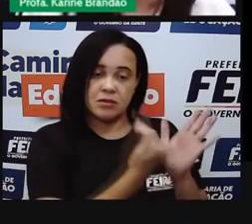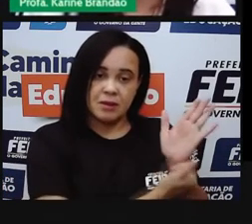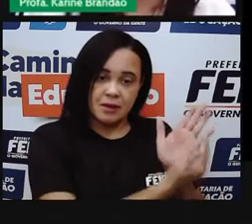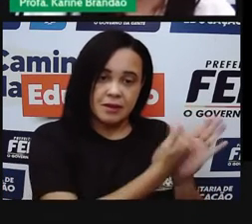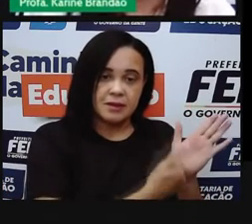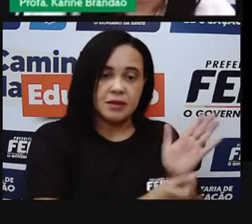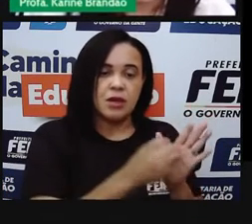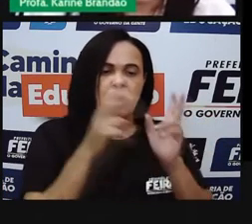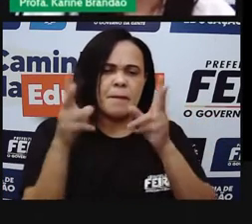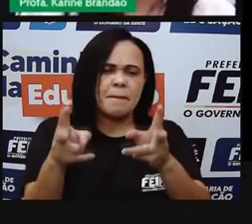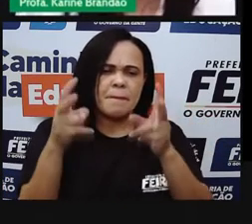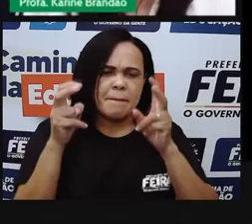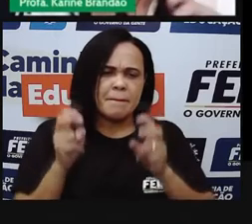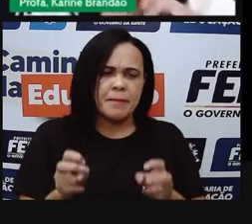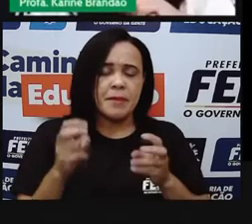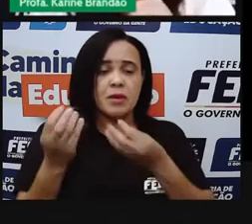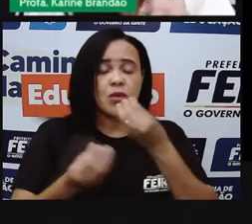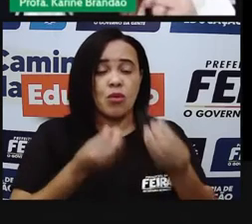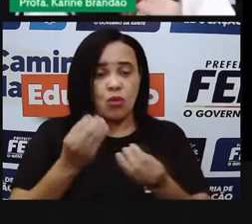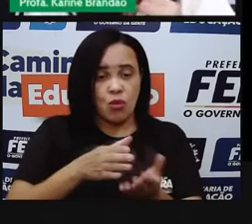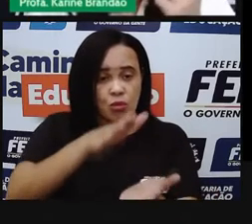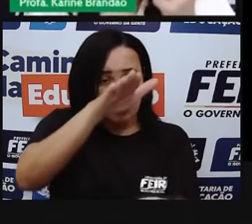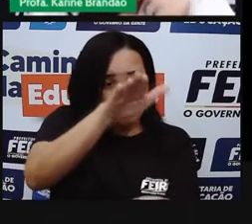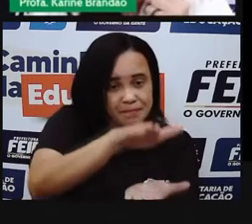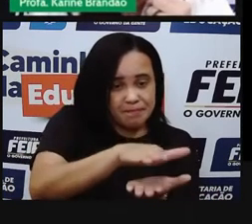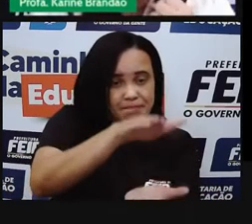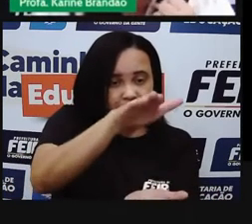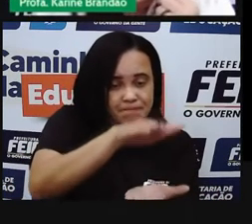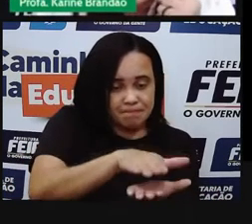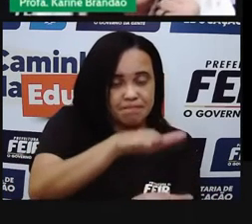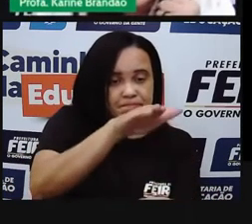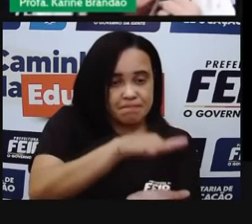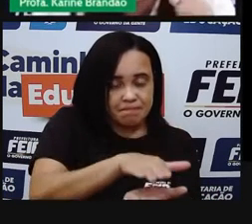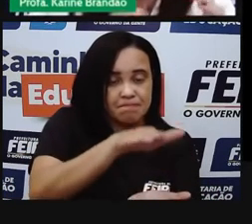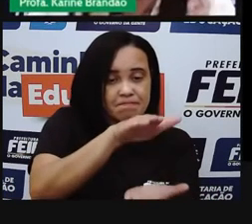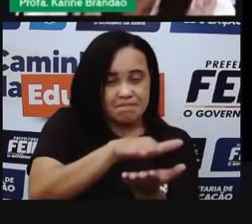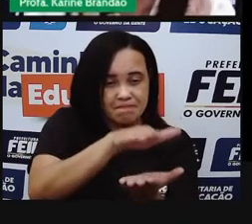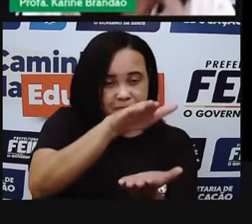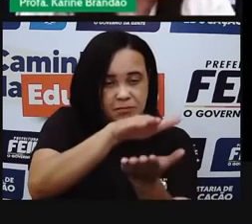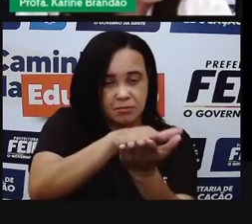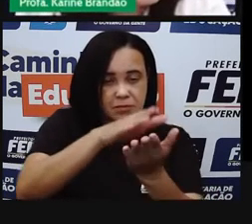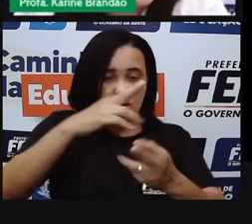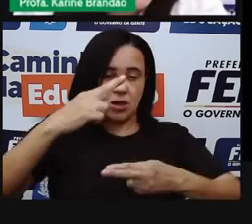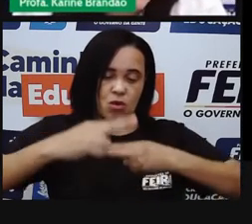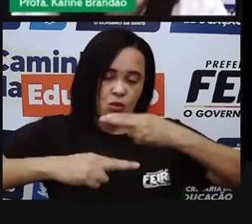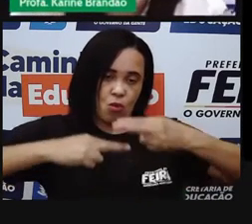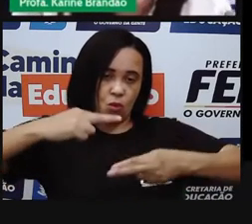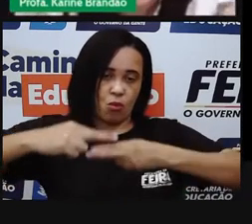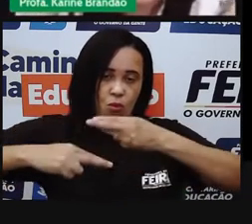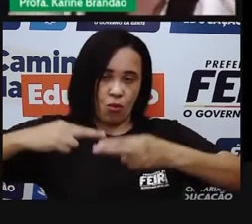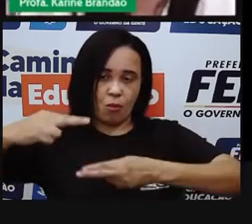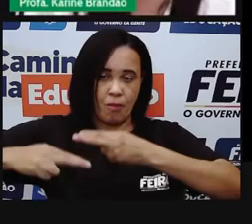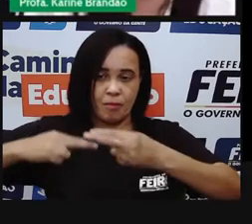então que essa condensação, esse formato bem condensado, que lembra um X, por